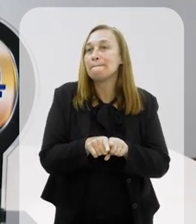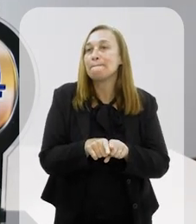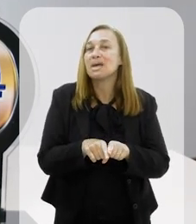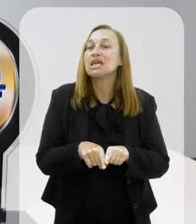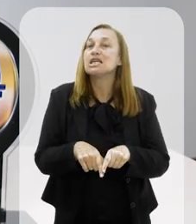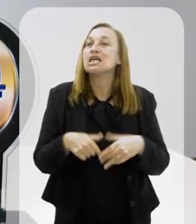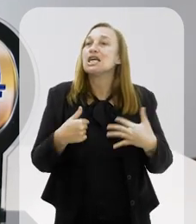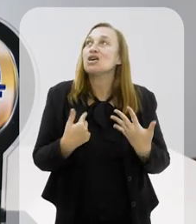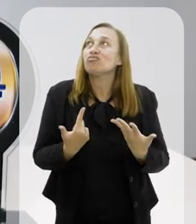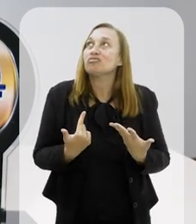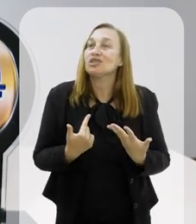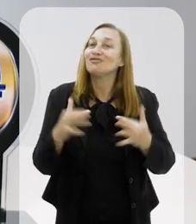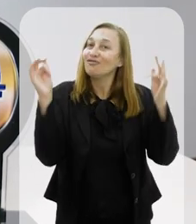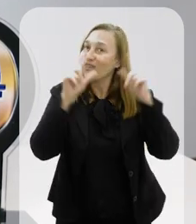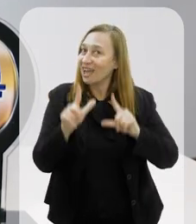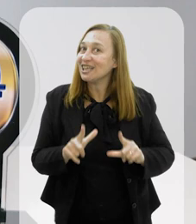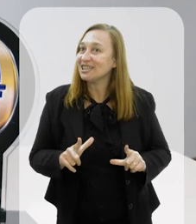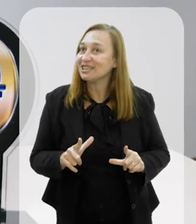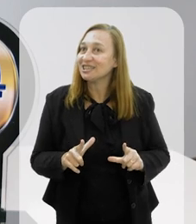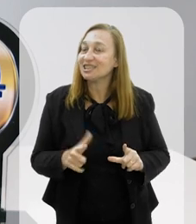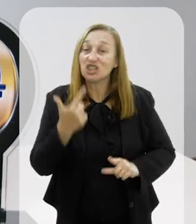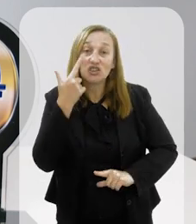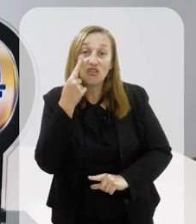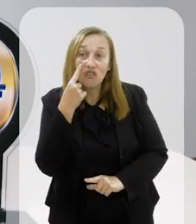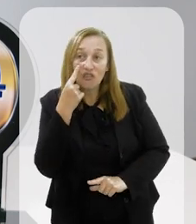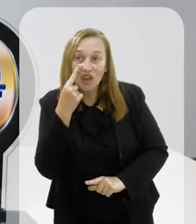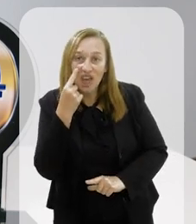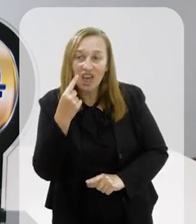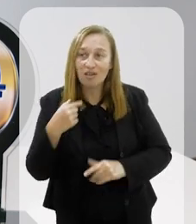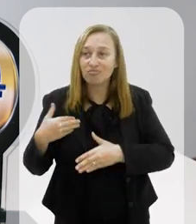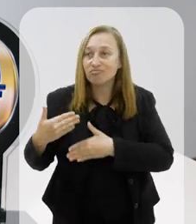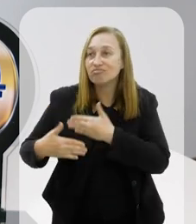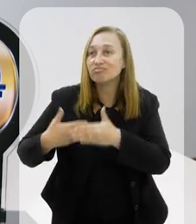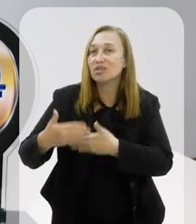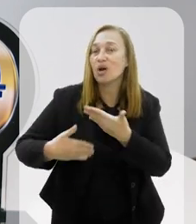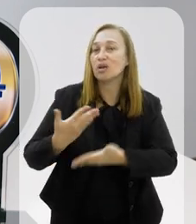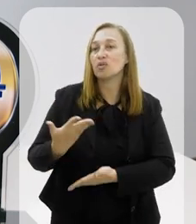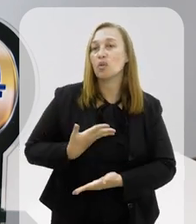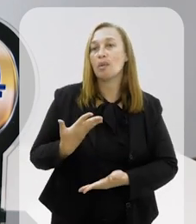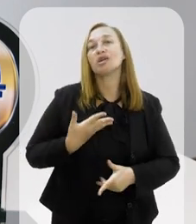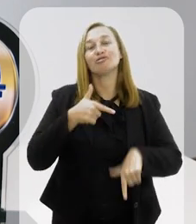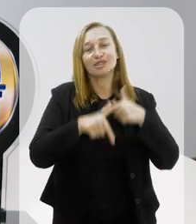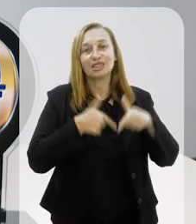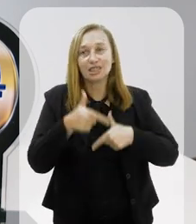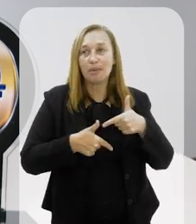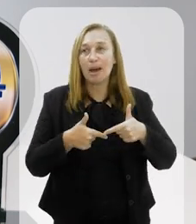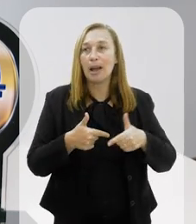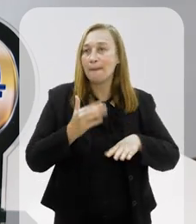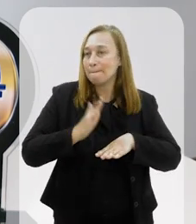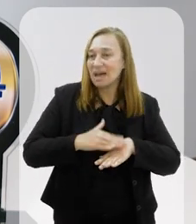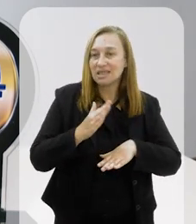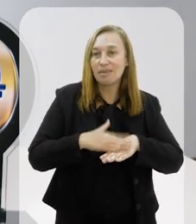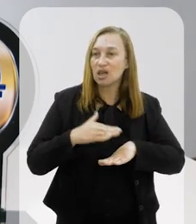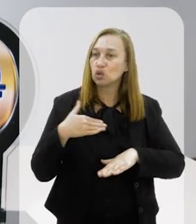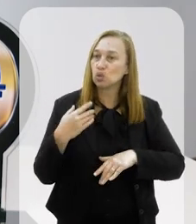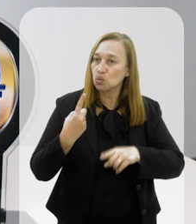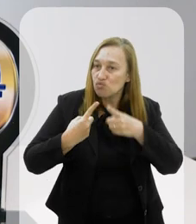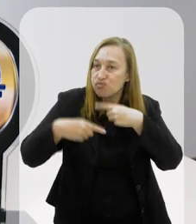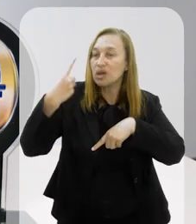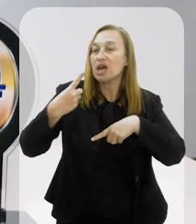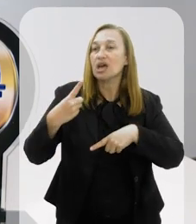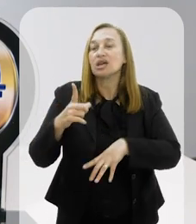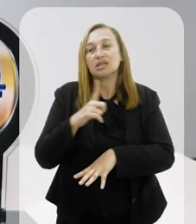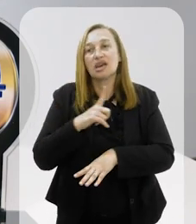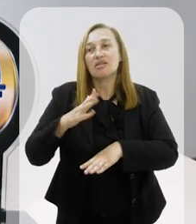e eu fico muito eh feliz de ver a trajetória de um colega de trabalho cada vez mais mais